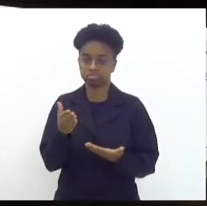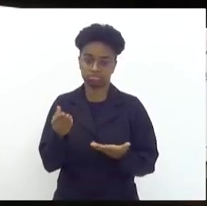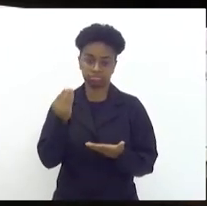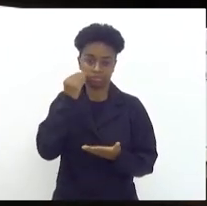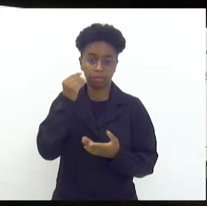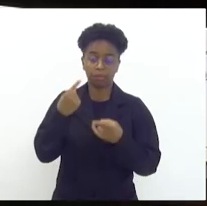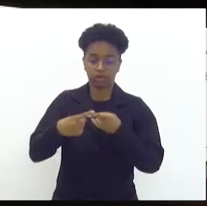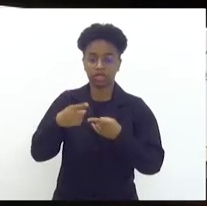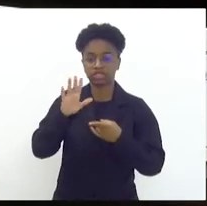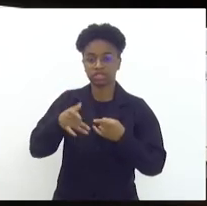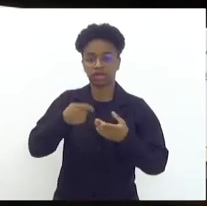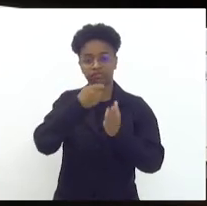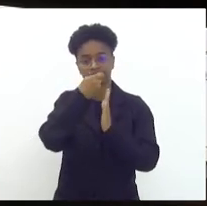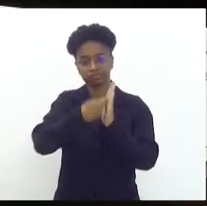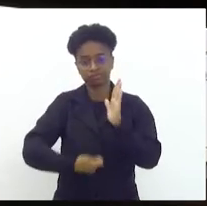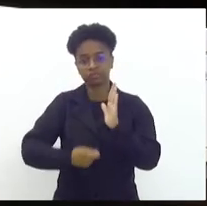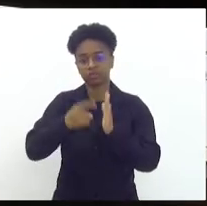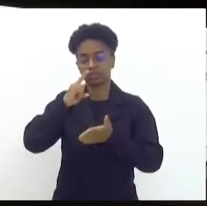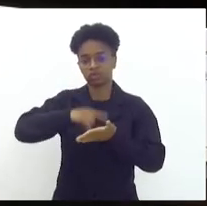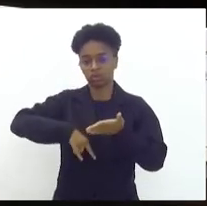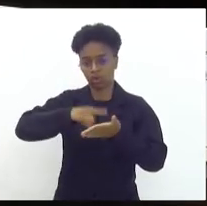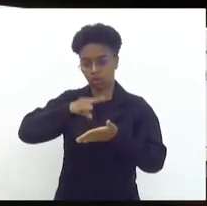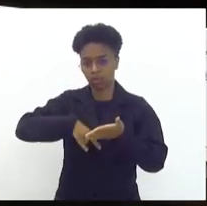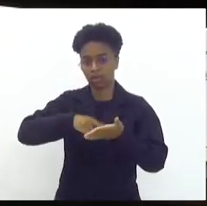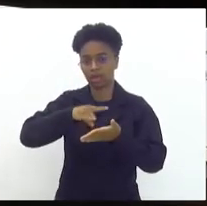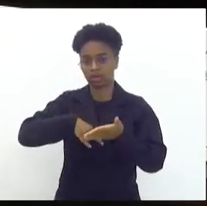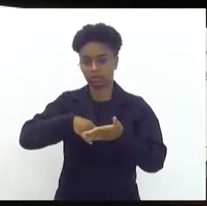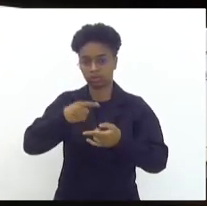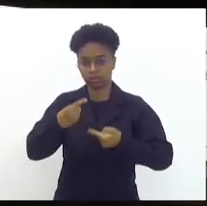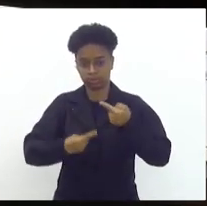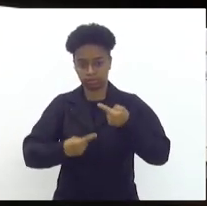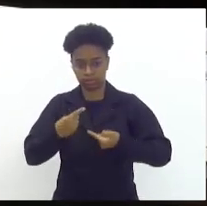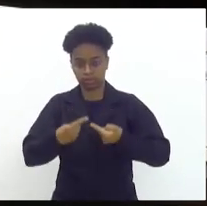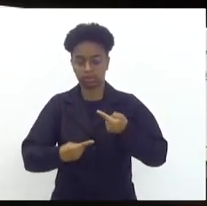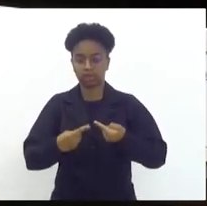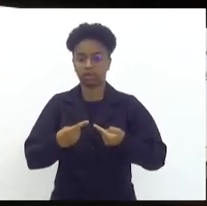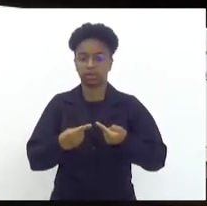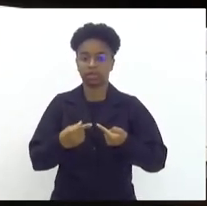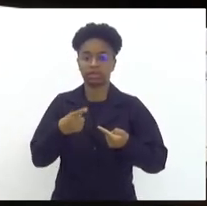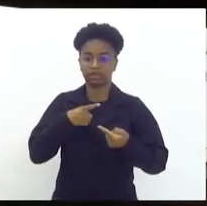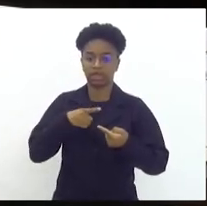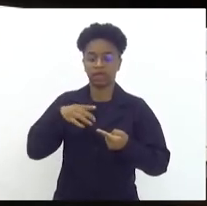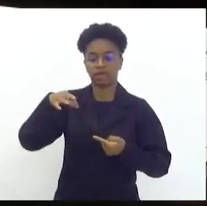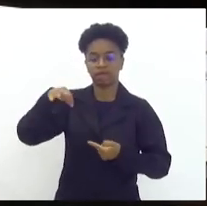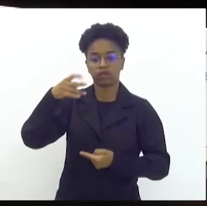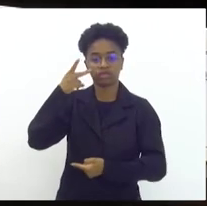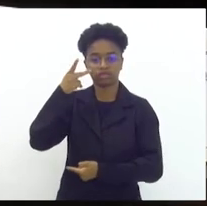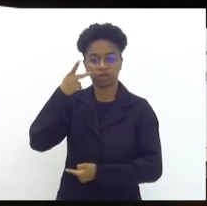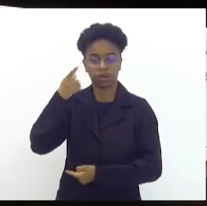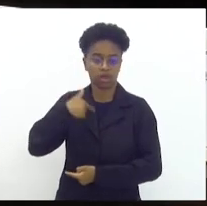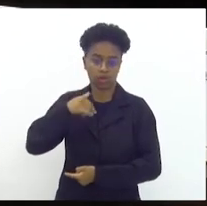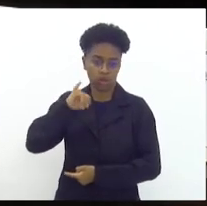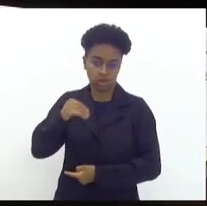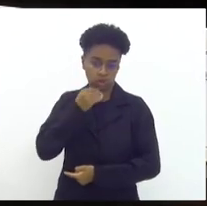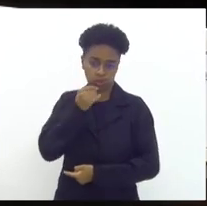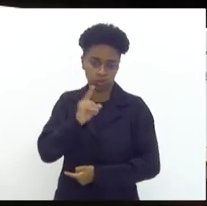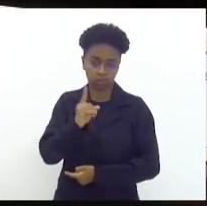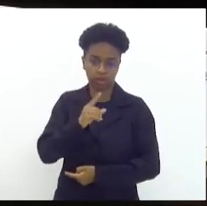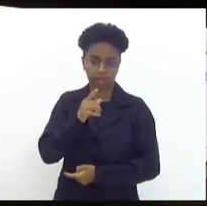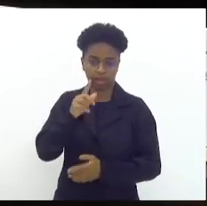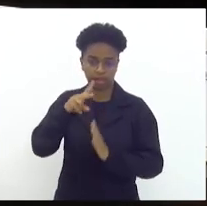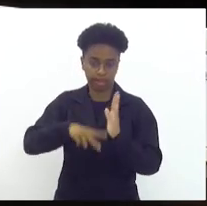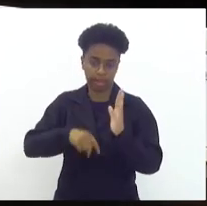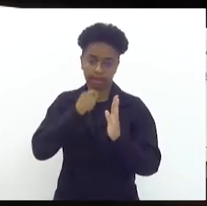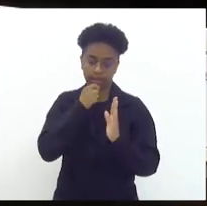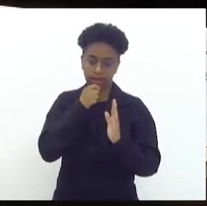e Eduardo Maciel que escreveram documentos críticos oportunidade de ler é a reforma